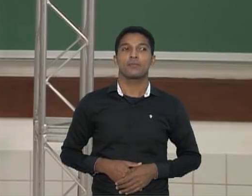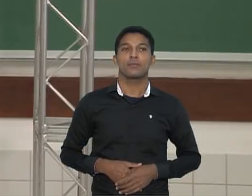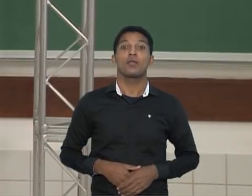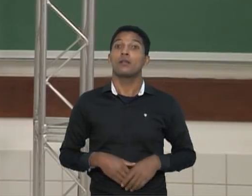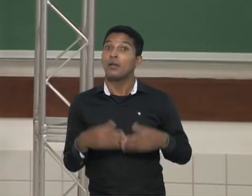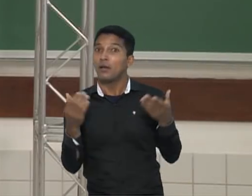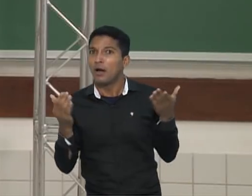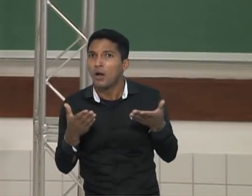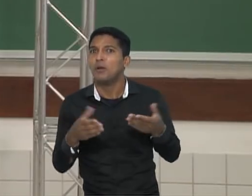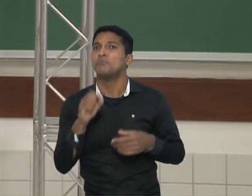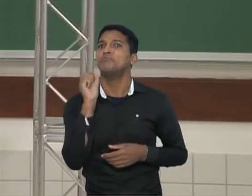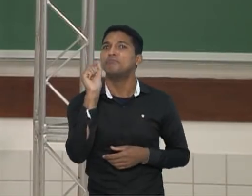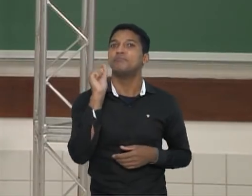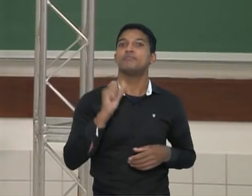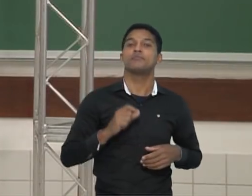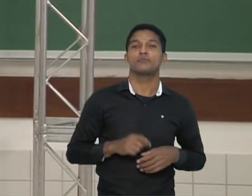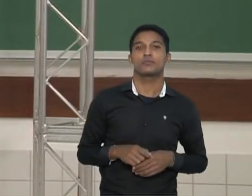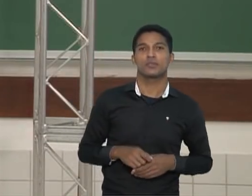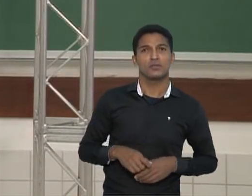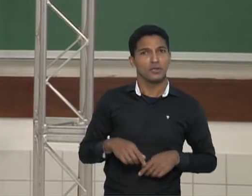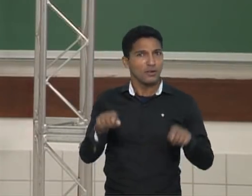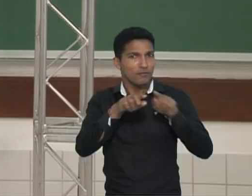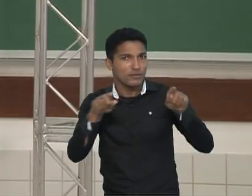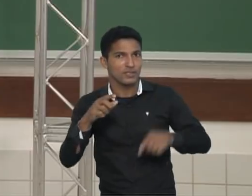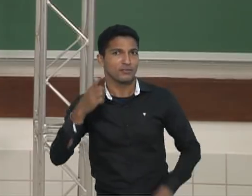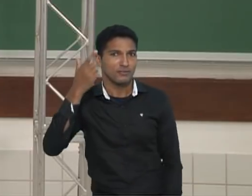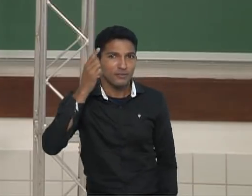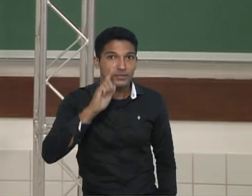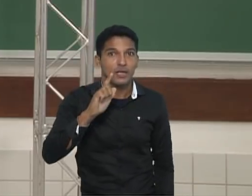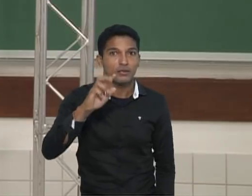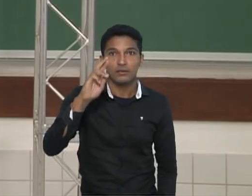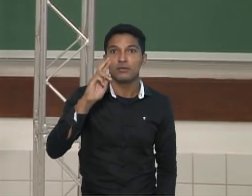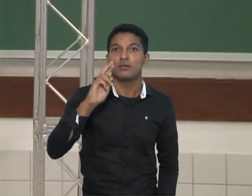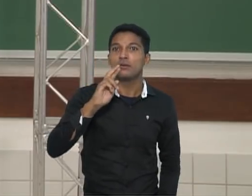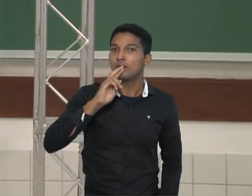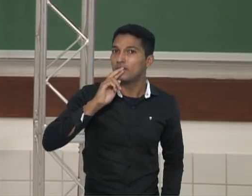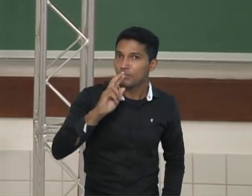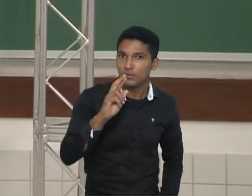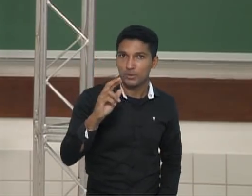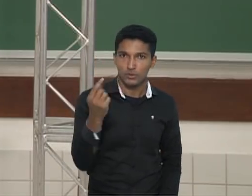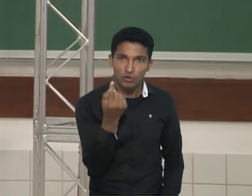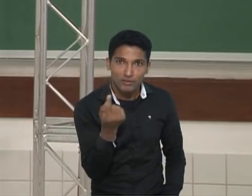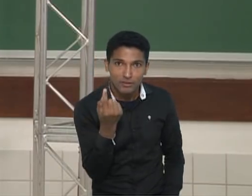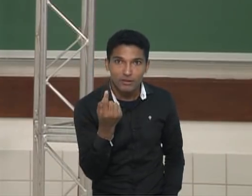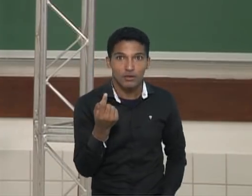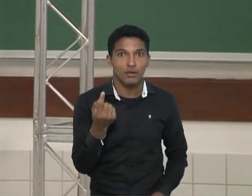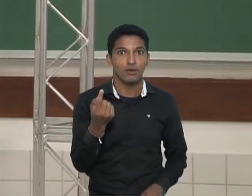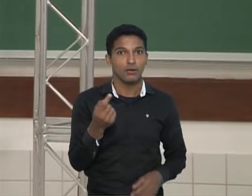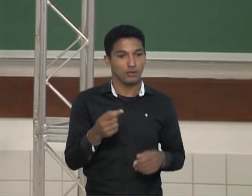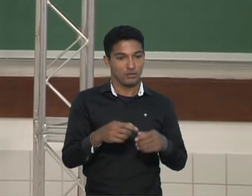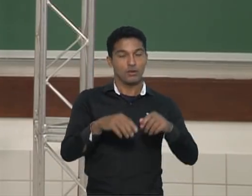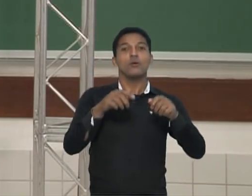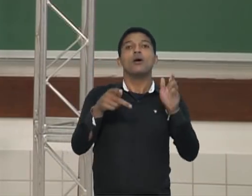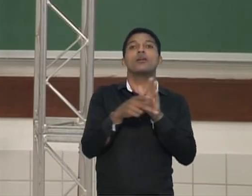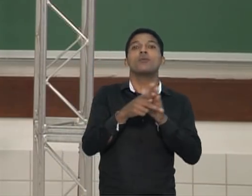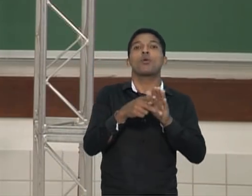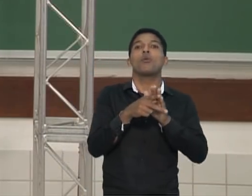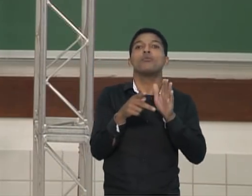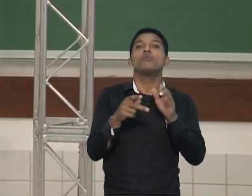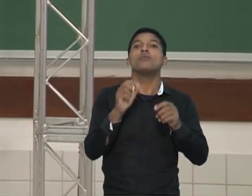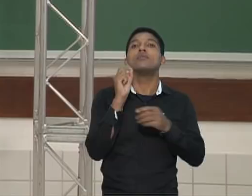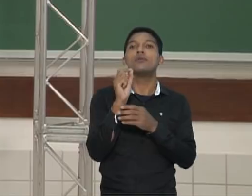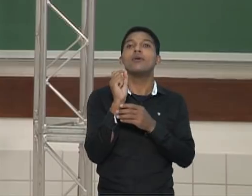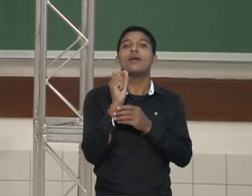E agora? Será que vocês conseguem fazer sozinhos? Usando a propriedade distributiva para